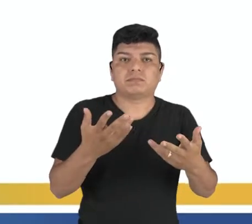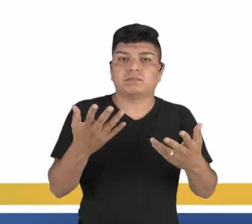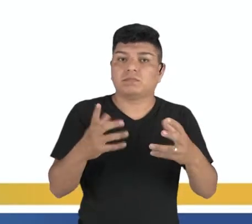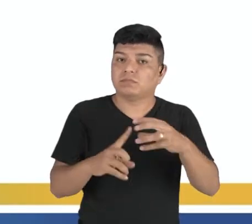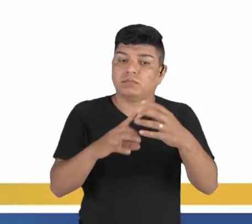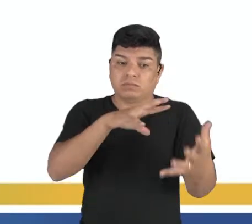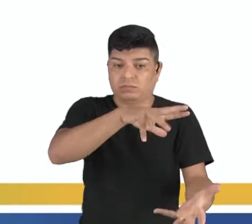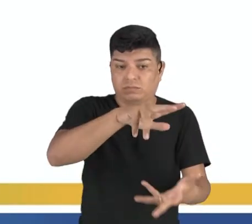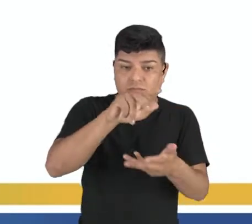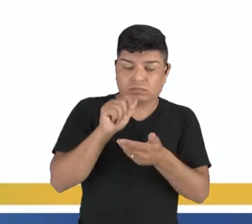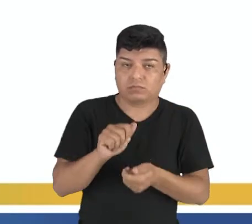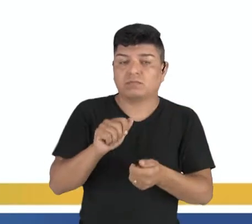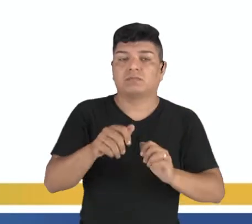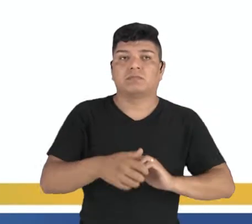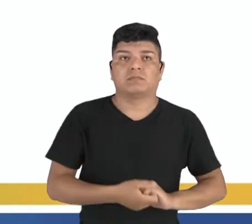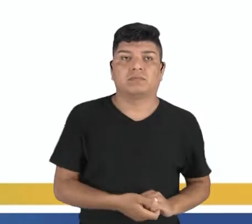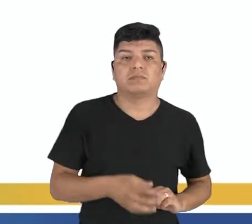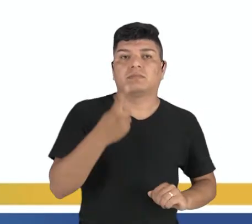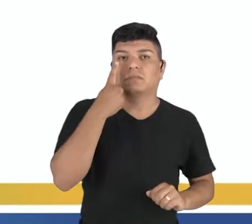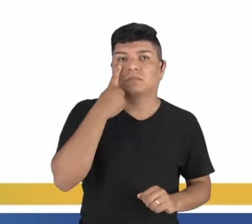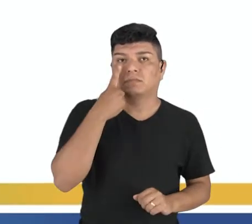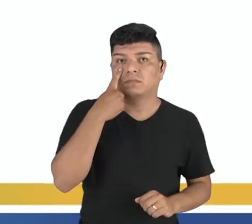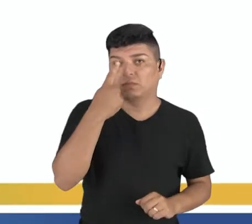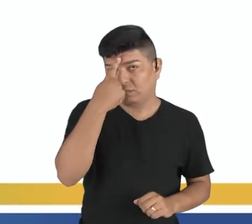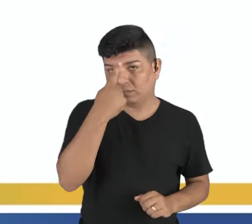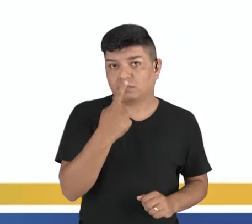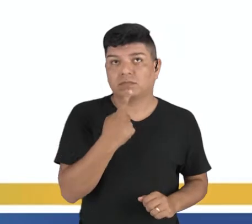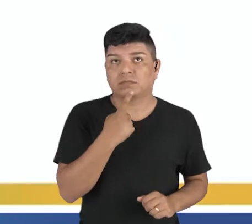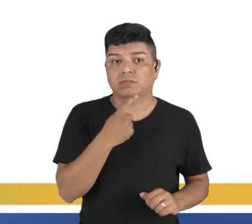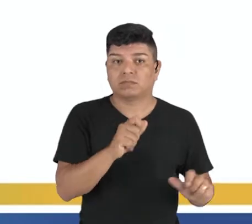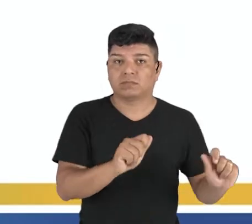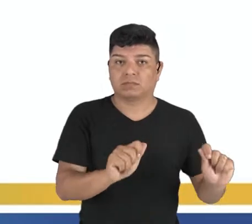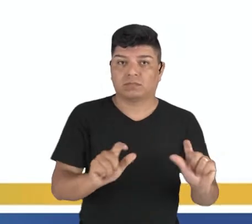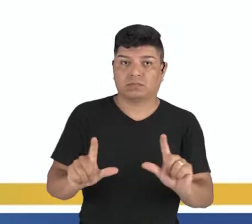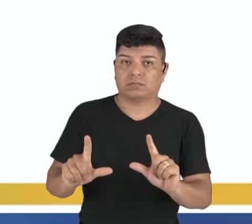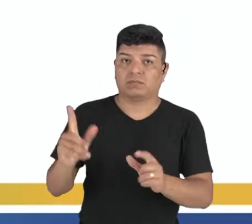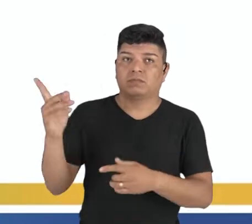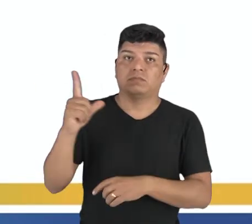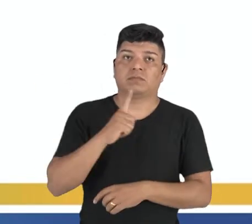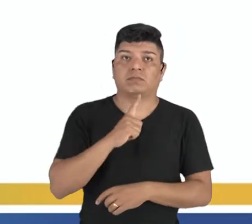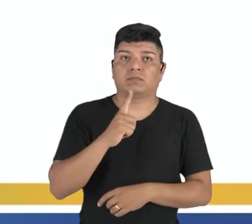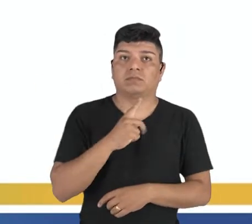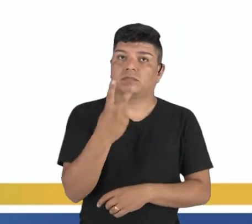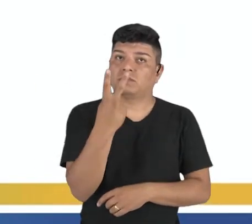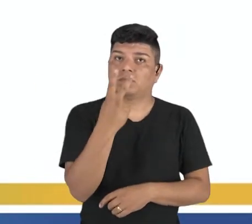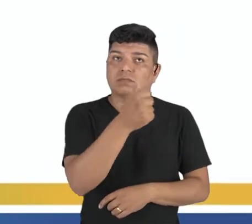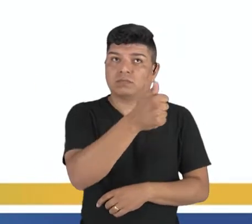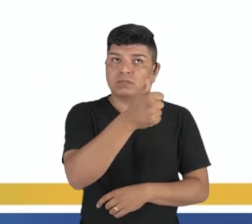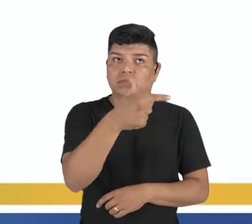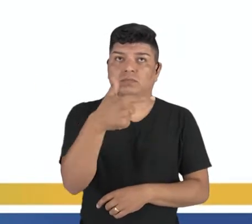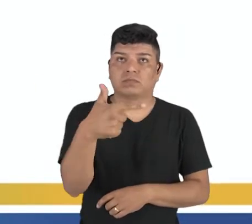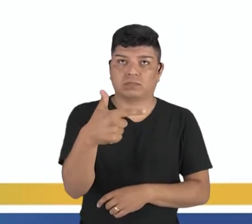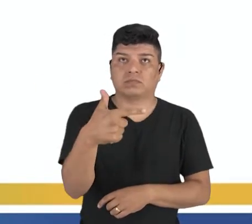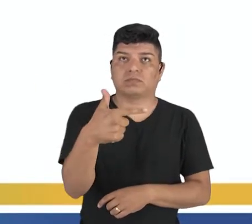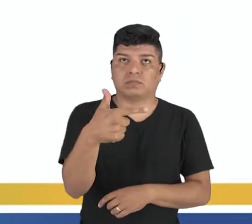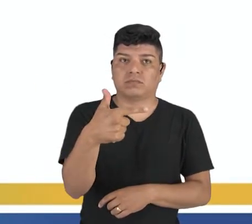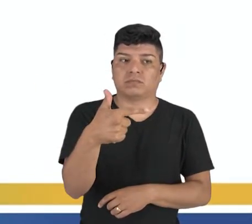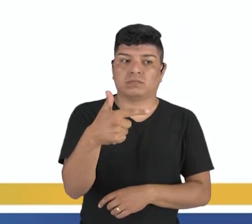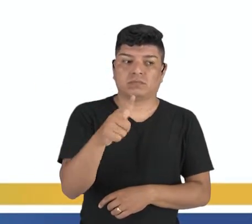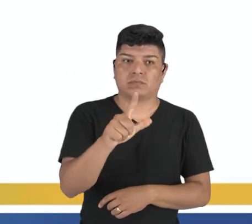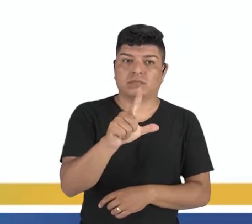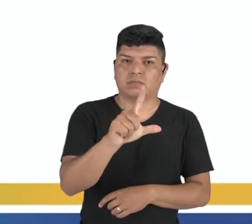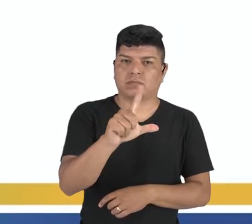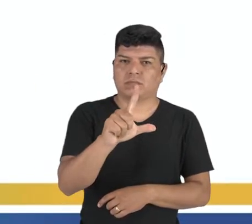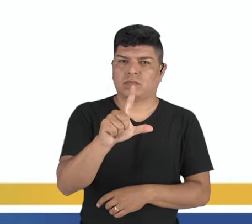padrão mundial. E aí você vai ver nessa figura que você vai ter 12 fusos no sentido